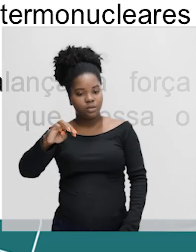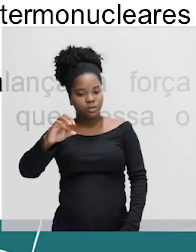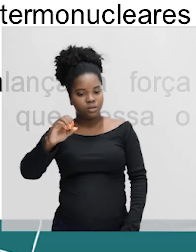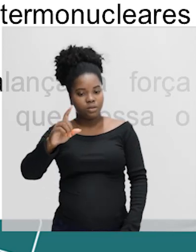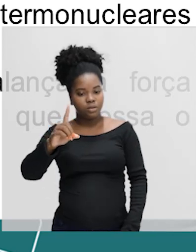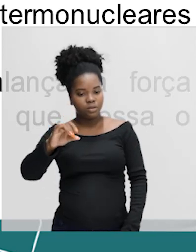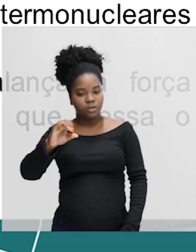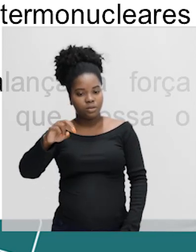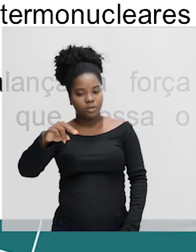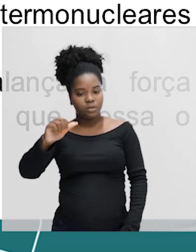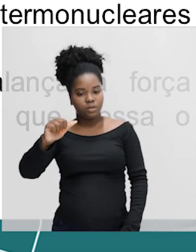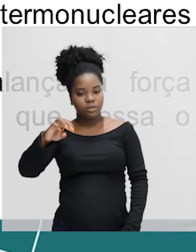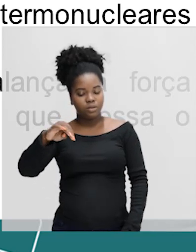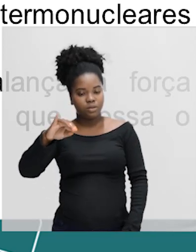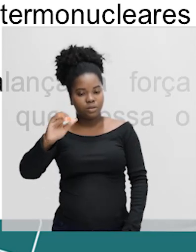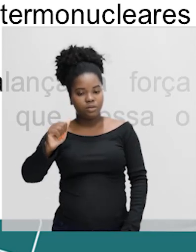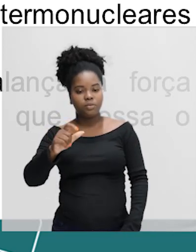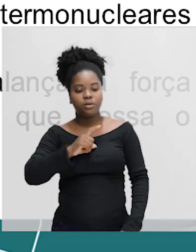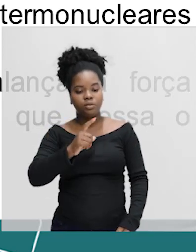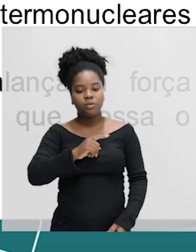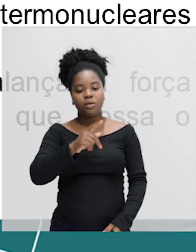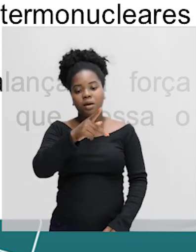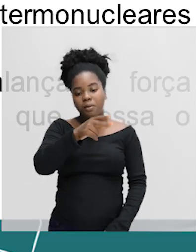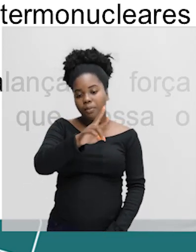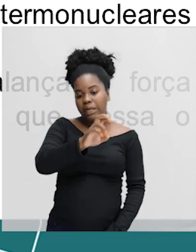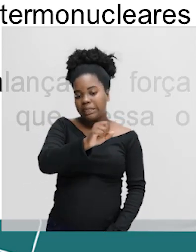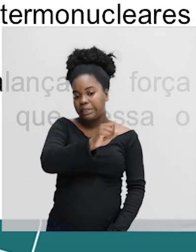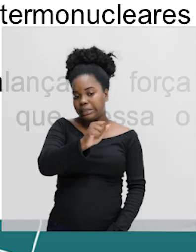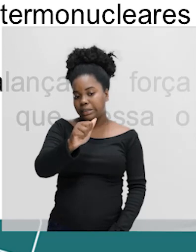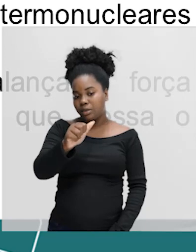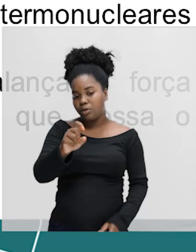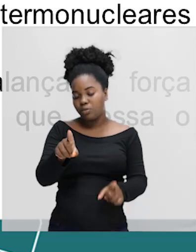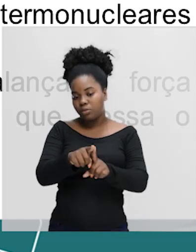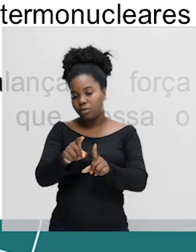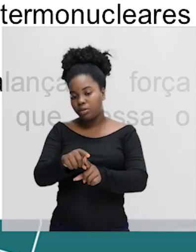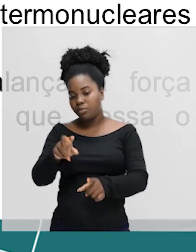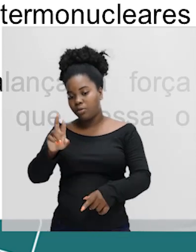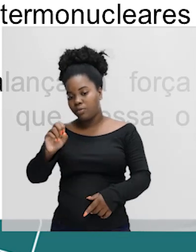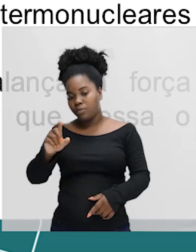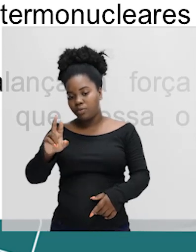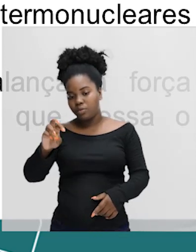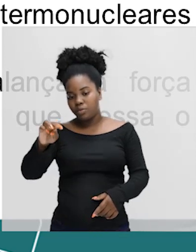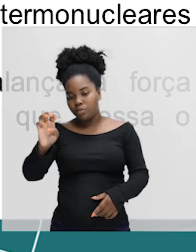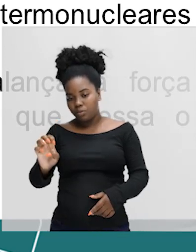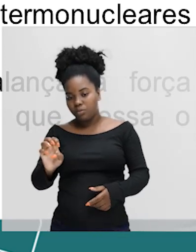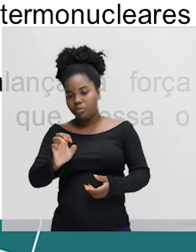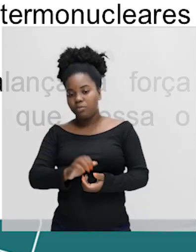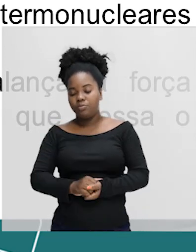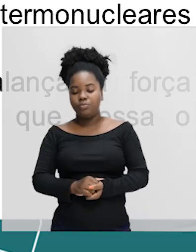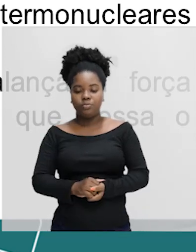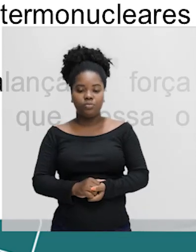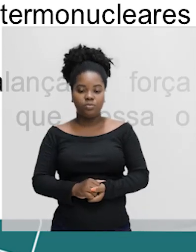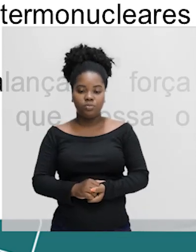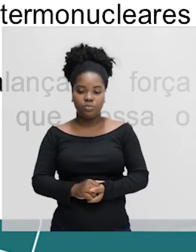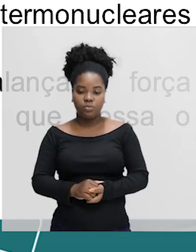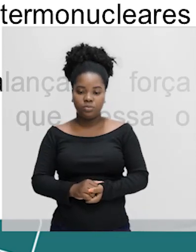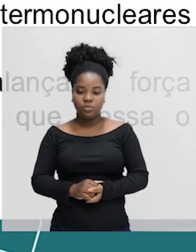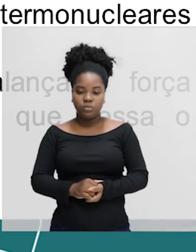Pressão e volume eles serão grandezas ali inversamente proporcionais. Tá